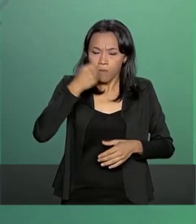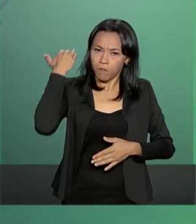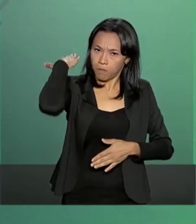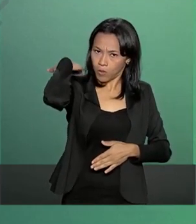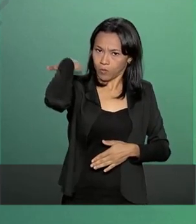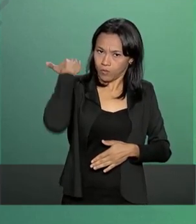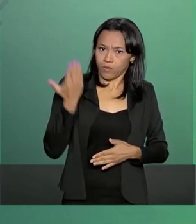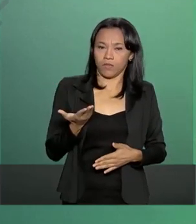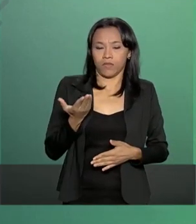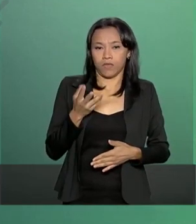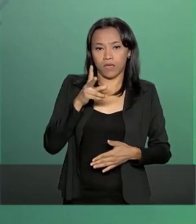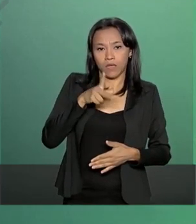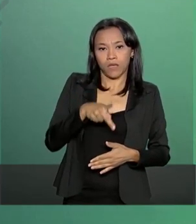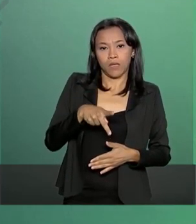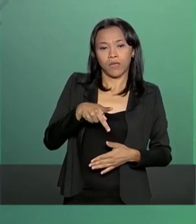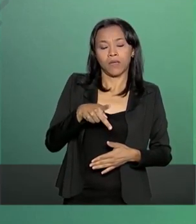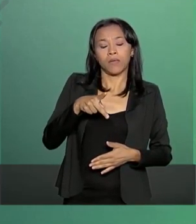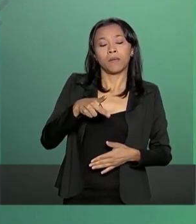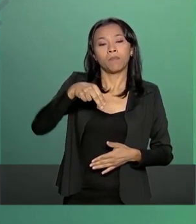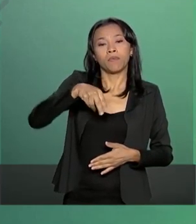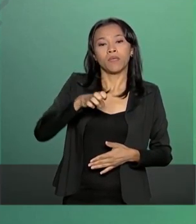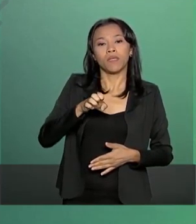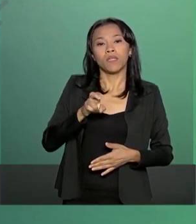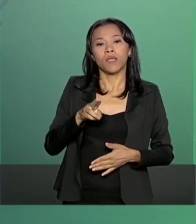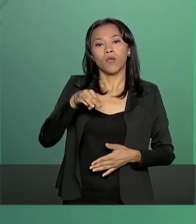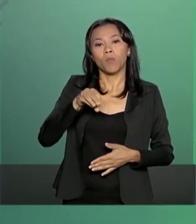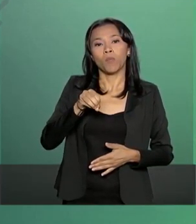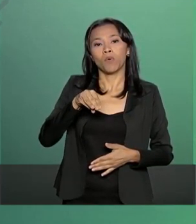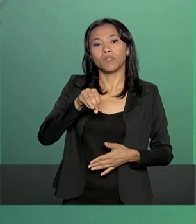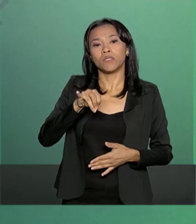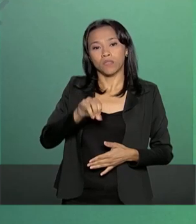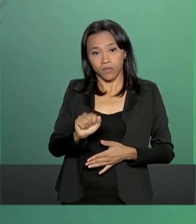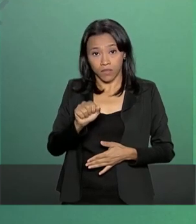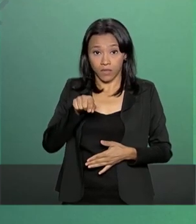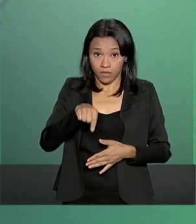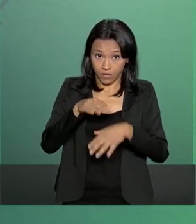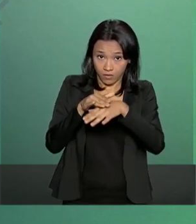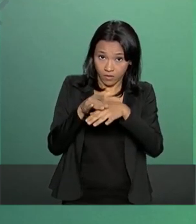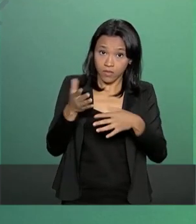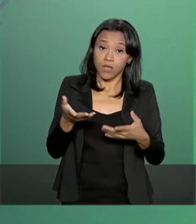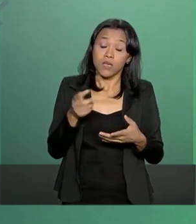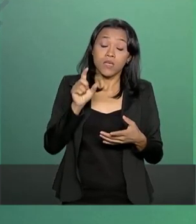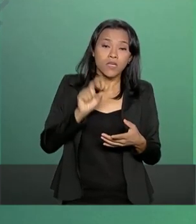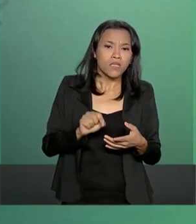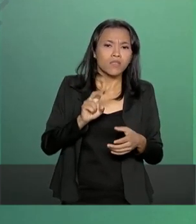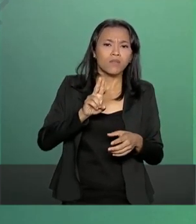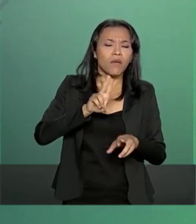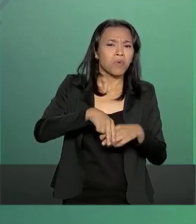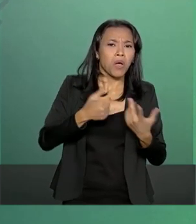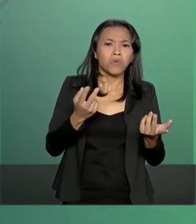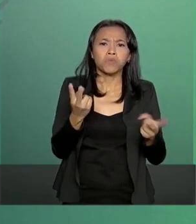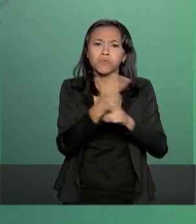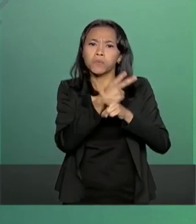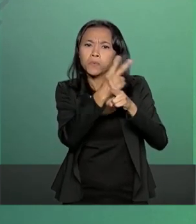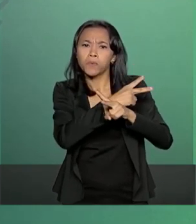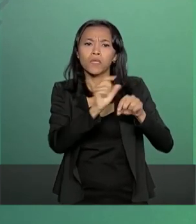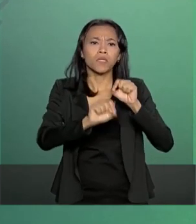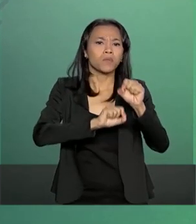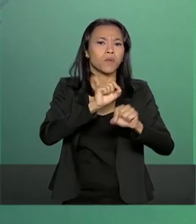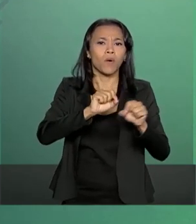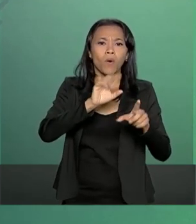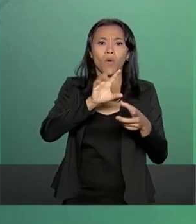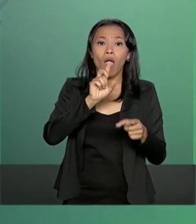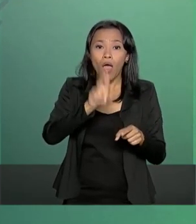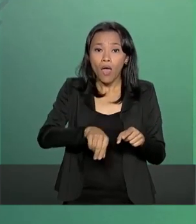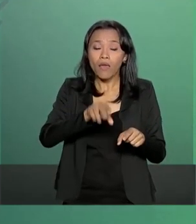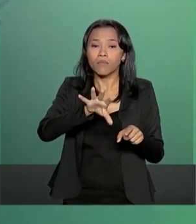pneumonia não era associada à ventilação mecânica e possivelmente decorreu de microaspiração